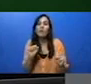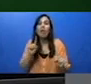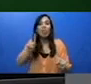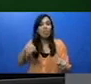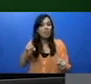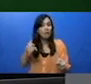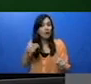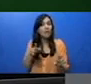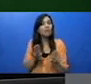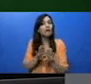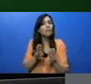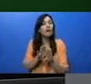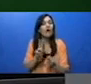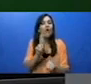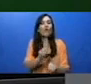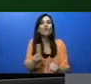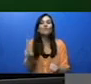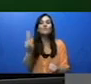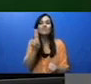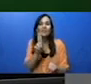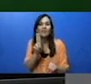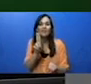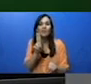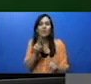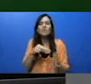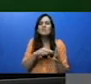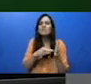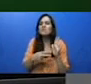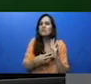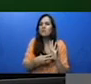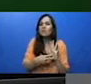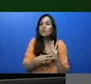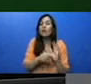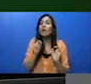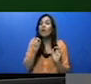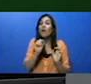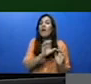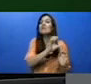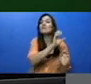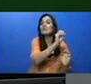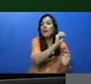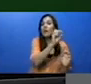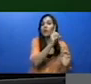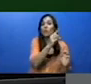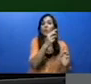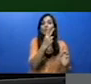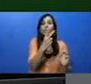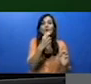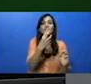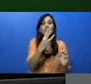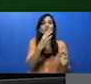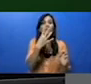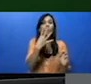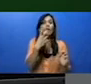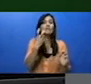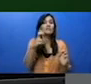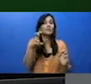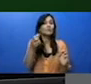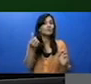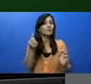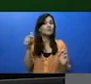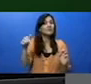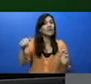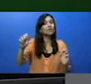nós usamos esses símbolos, né? Olha, 0, 1, 2, 3, 4, 5, 6, 7, 8